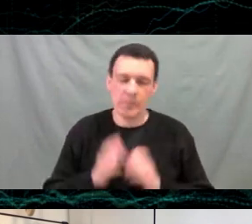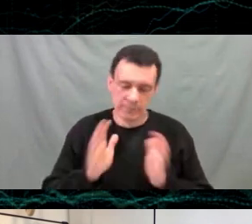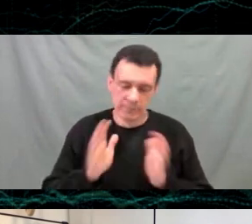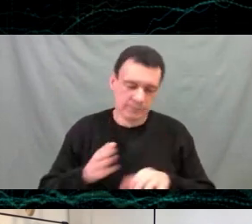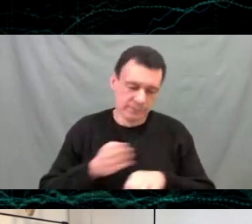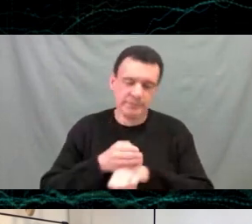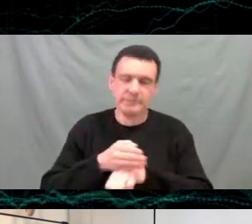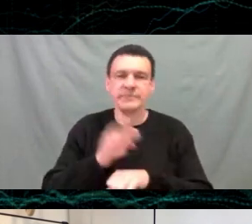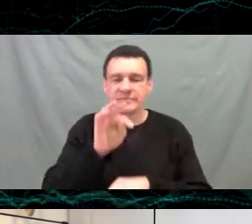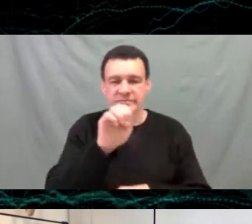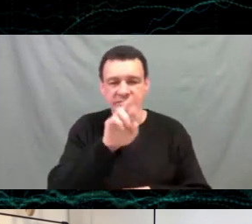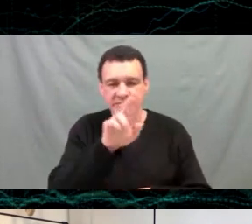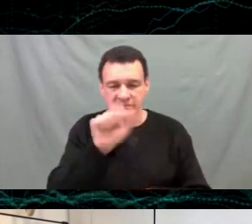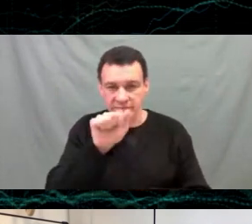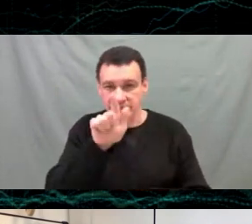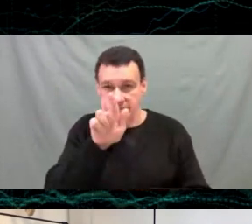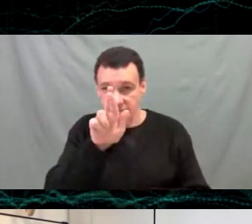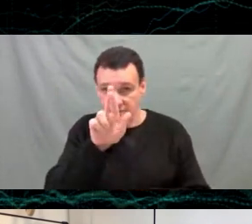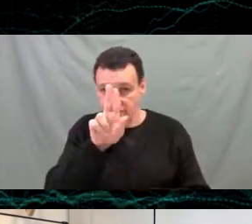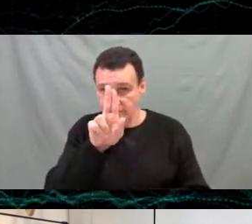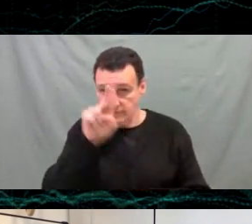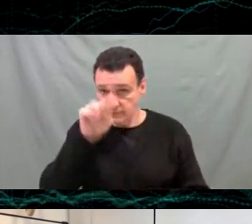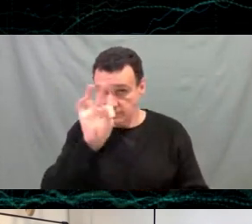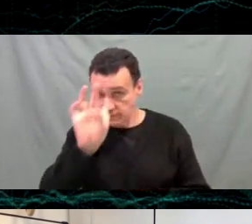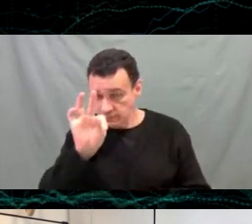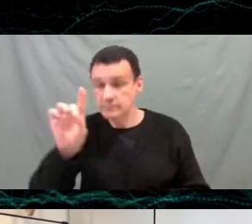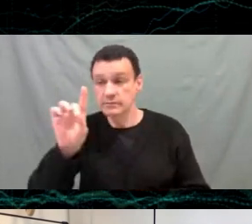coisa que ela não é recomendada